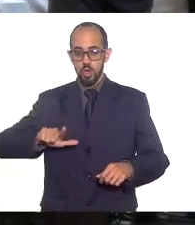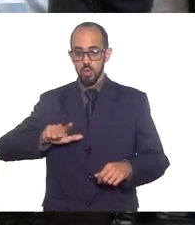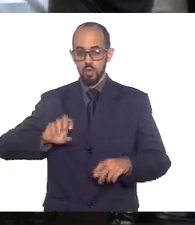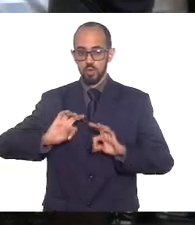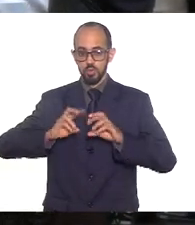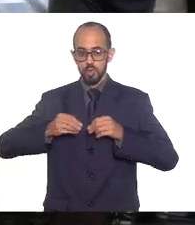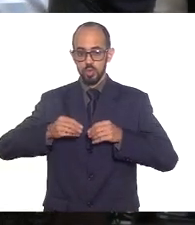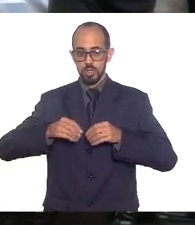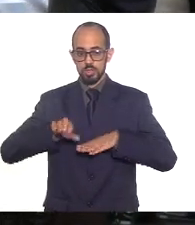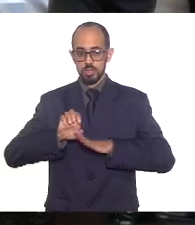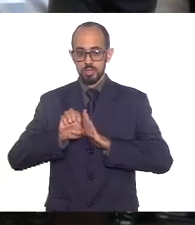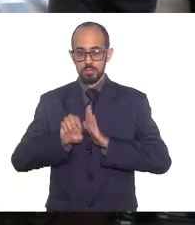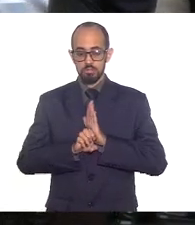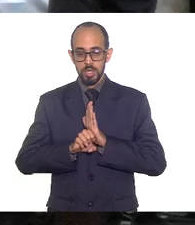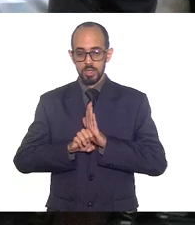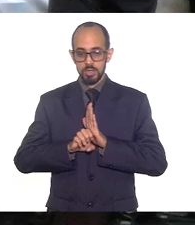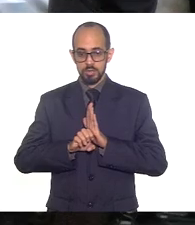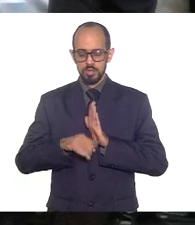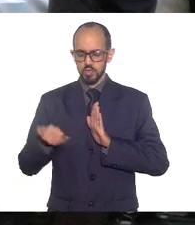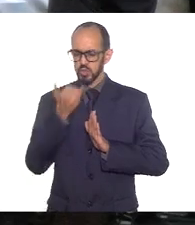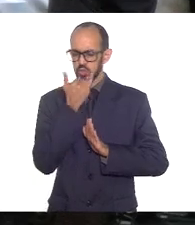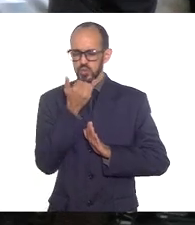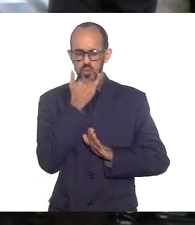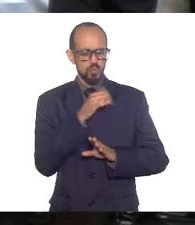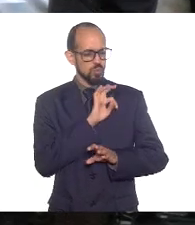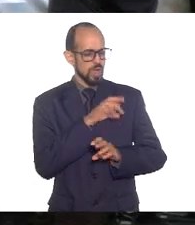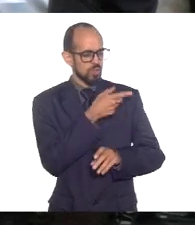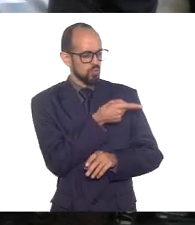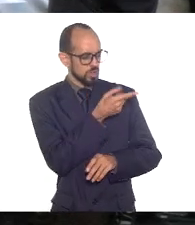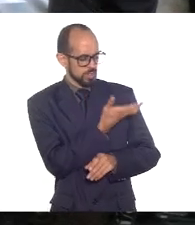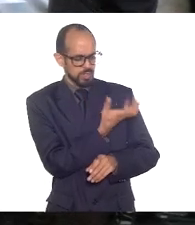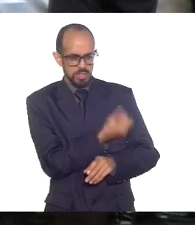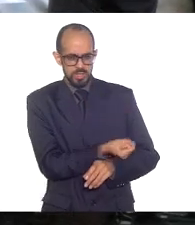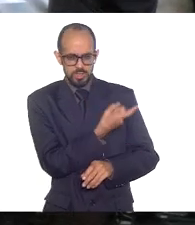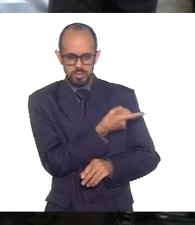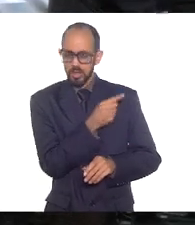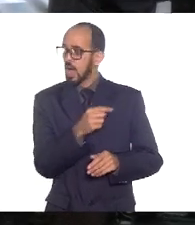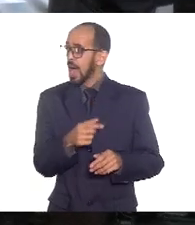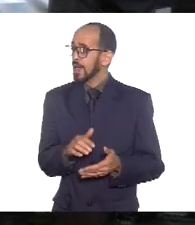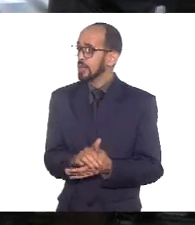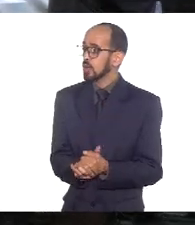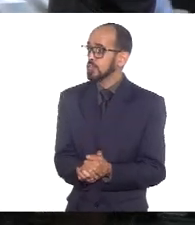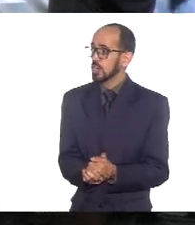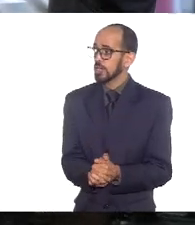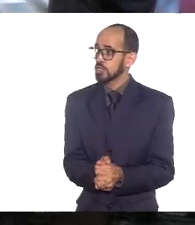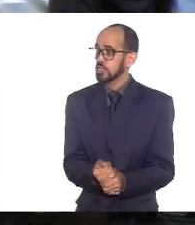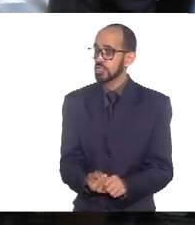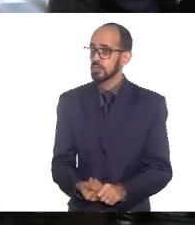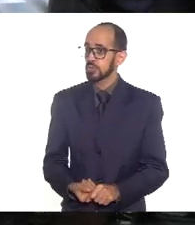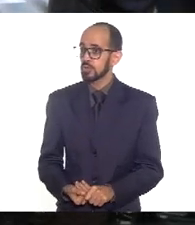emendas perdão que volta a diferença que deu ajeitar foram rejeitados